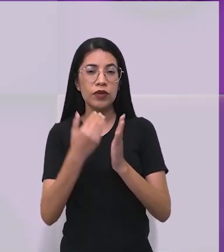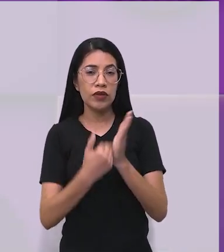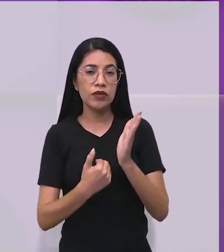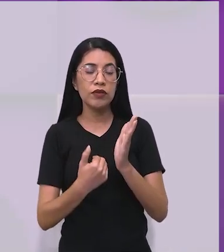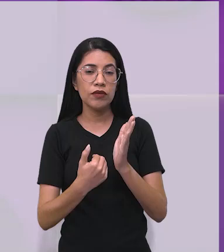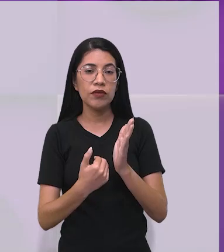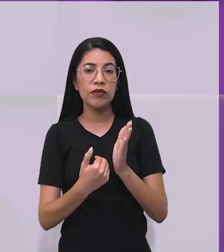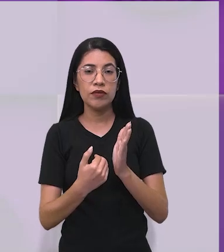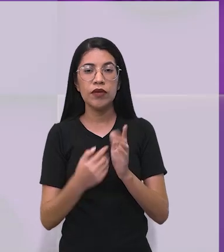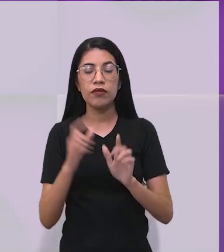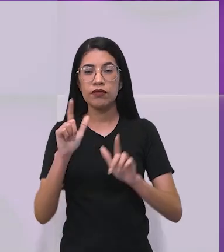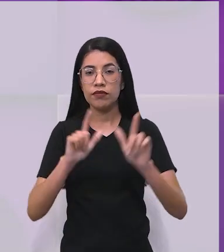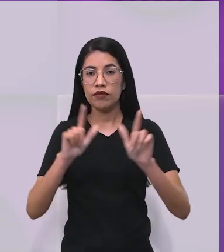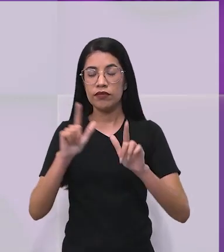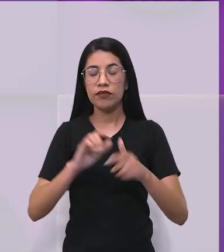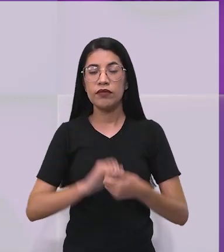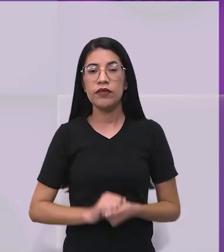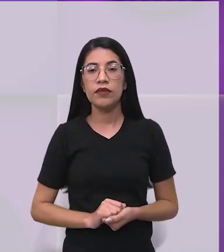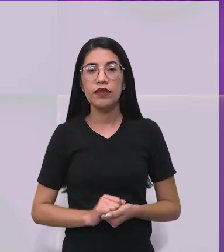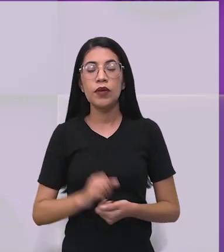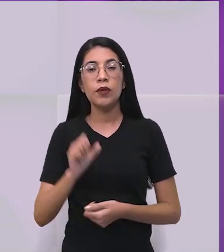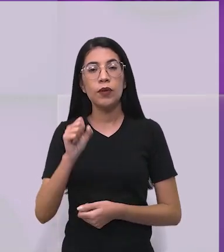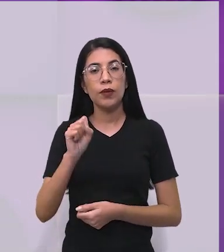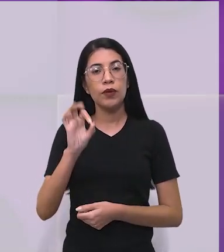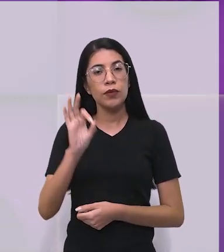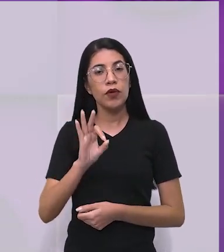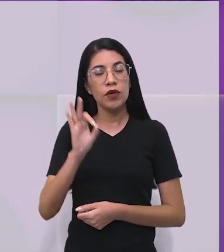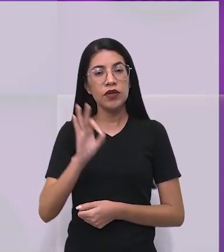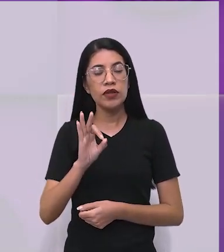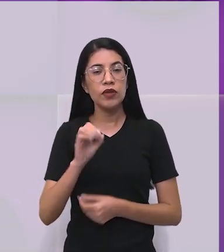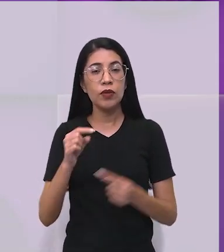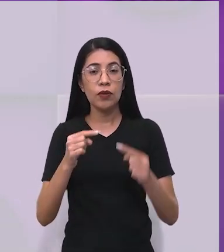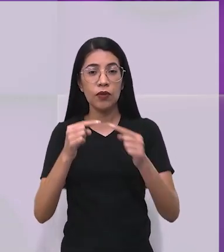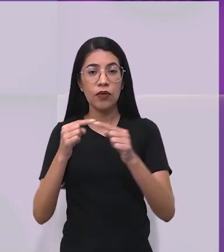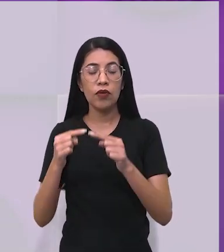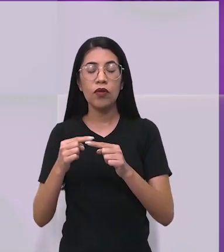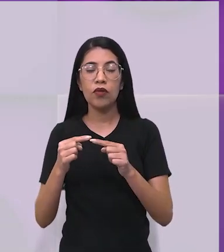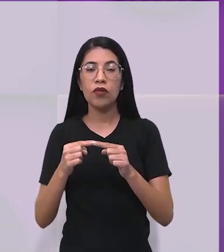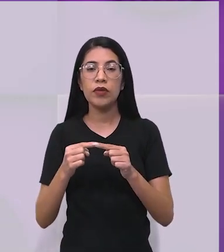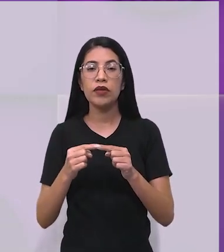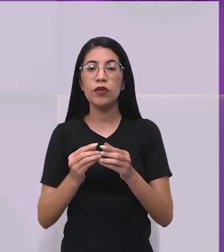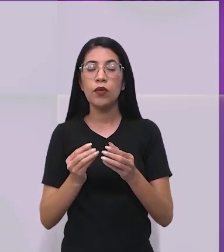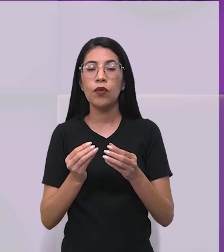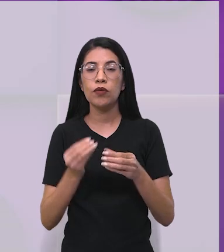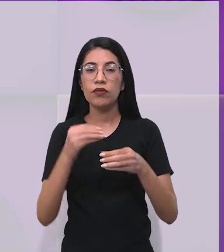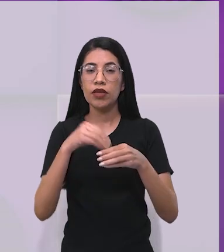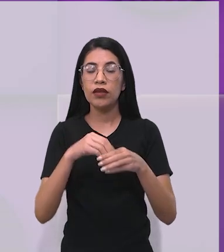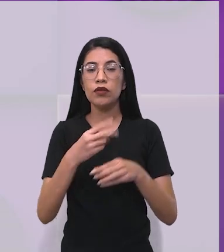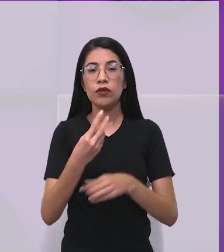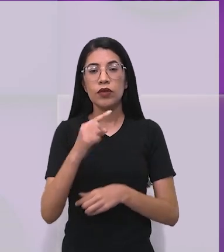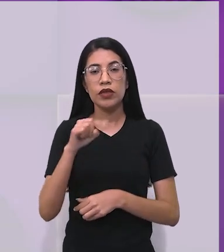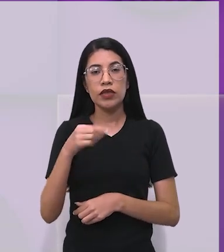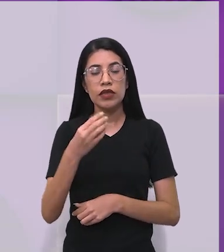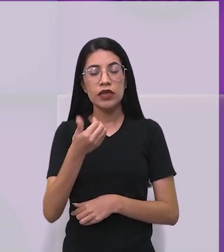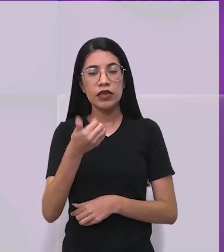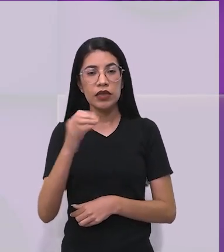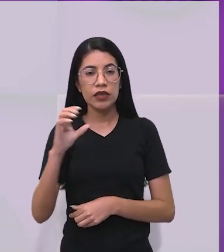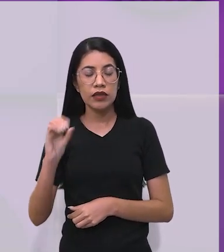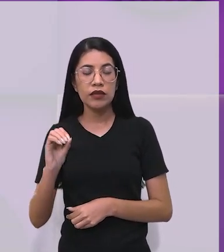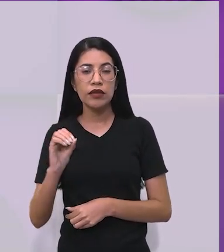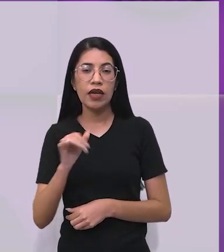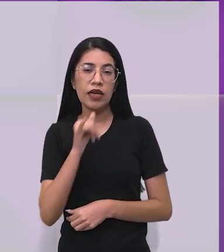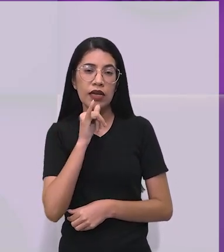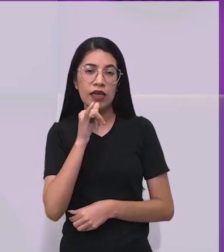TV. Ou seja, 8% corresponde a uma parte desses 2.100, tá? É como se você recebesse